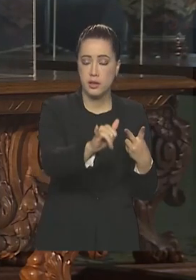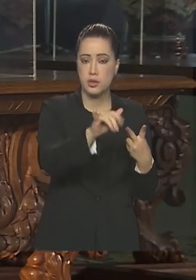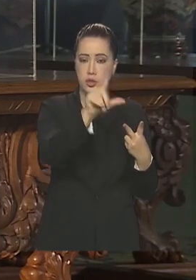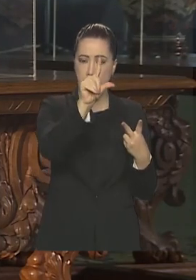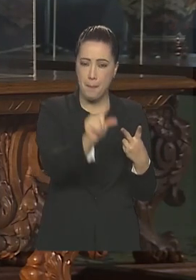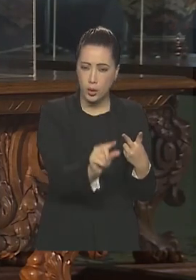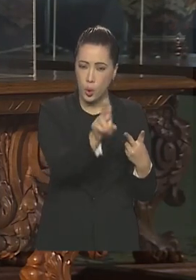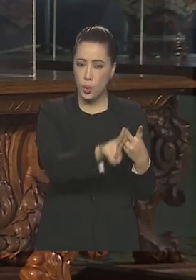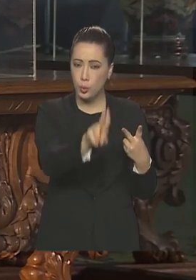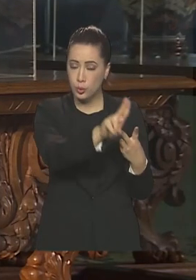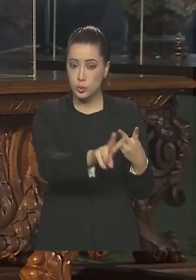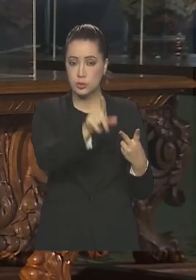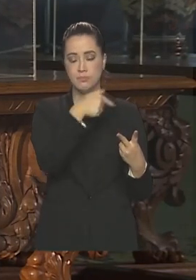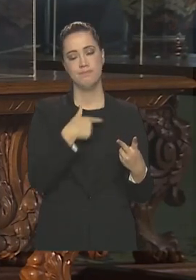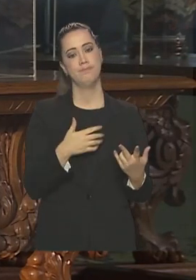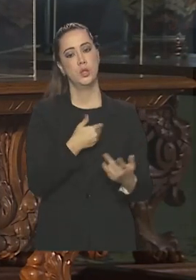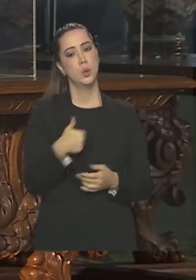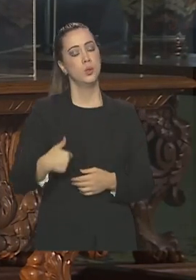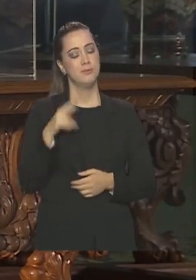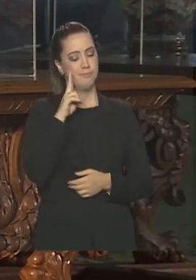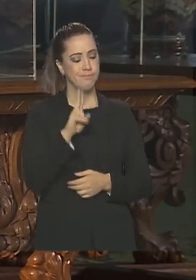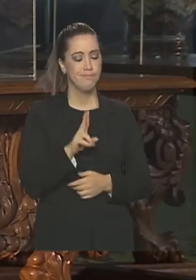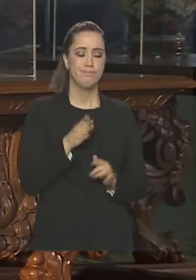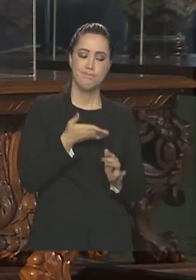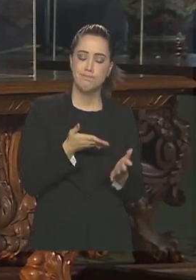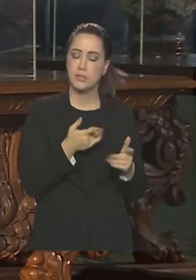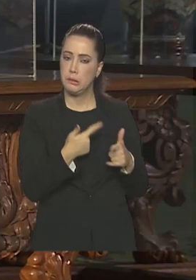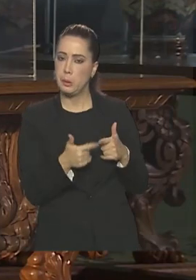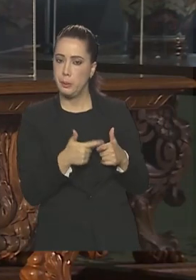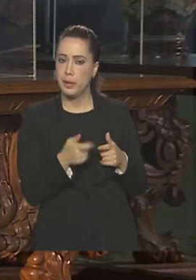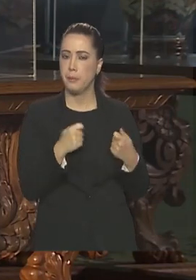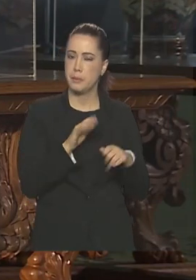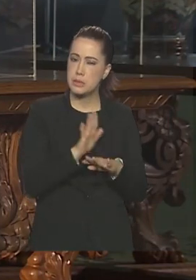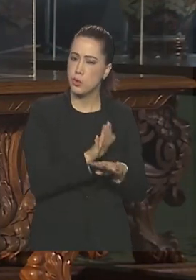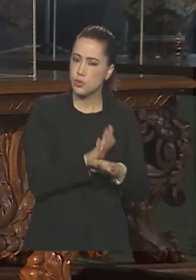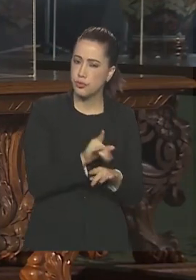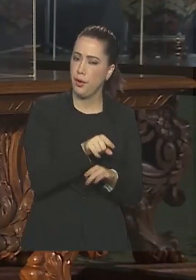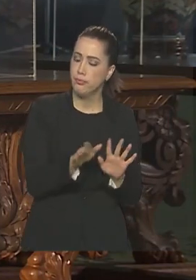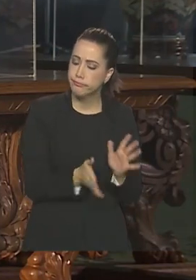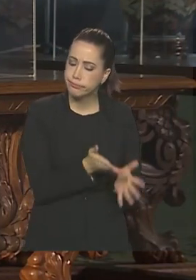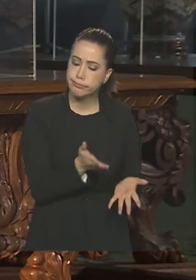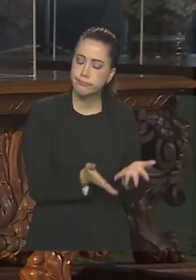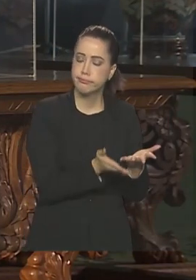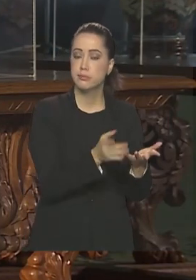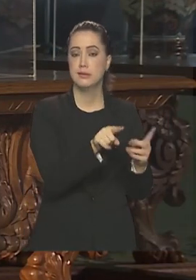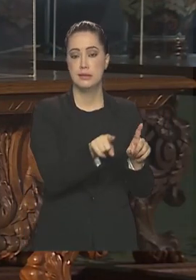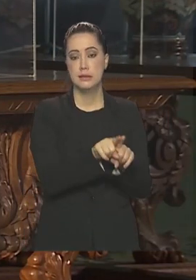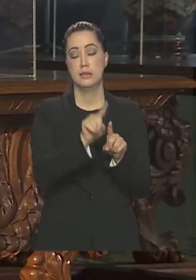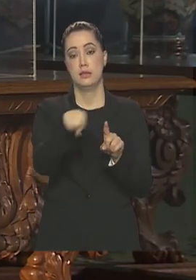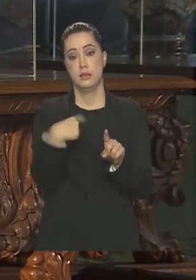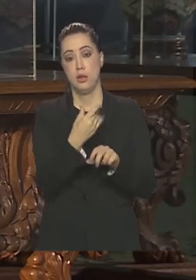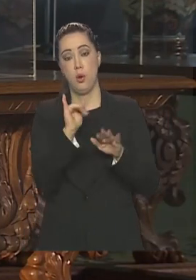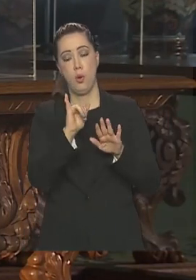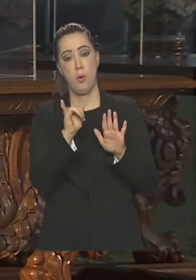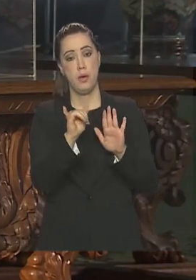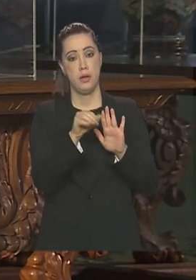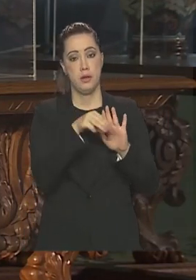a sustentabilidade e a saúde do setor elétrico. Nesse sentido, nós estruturamos, pela medida